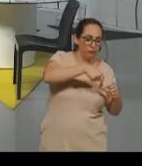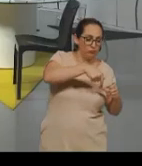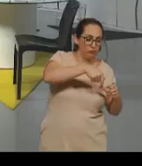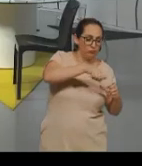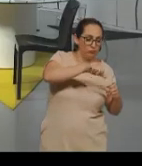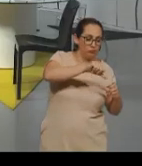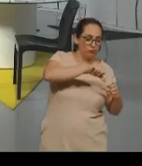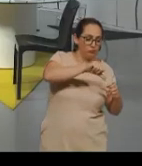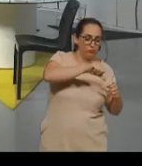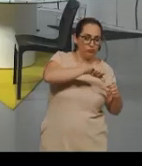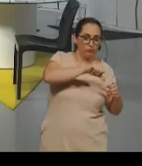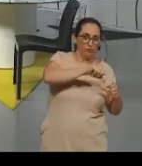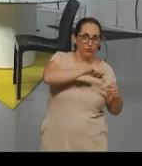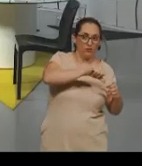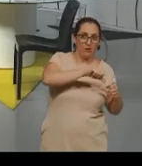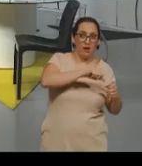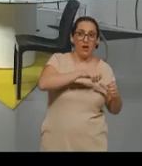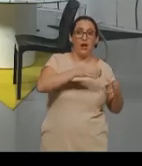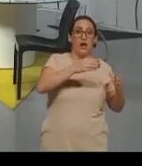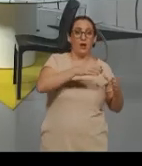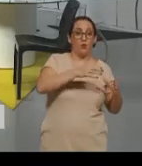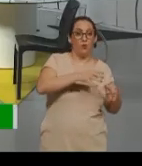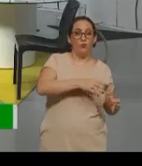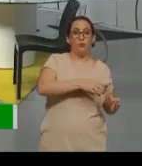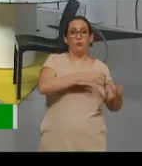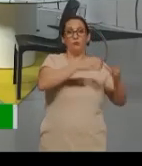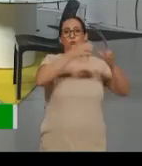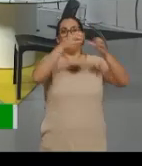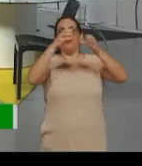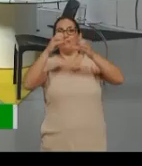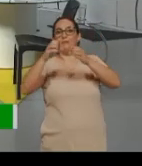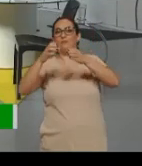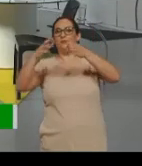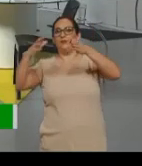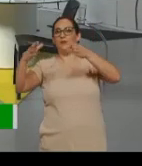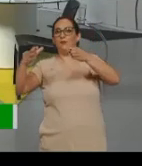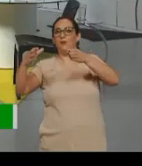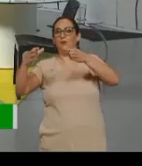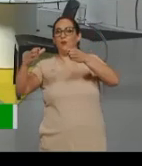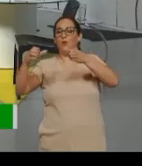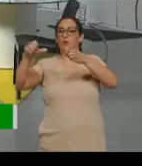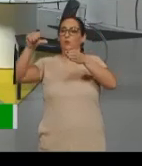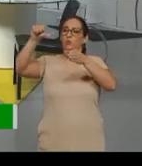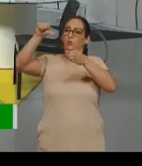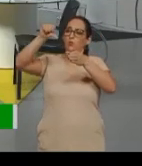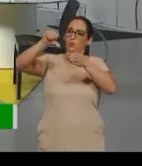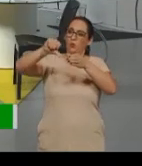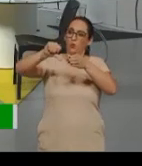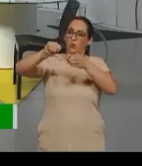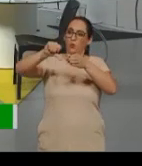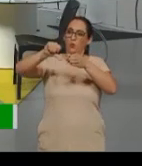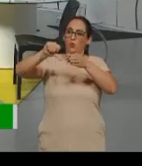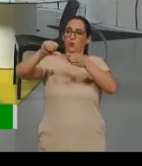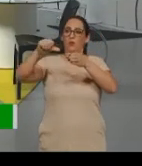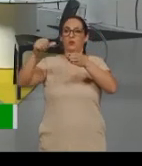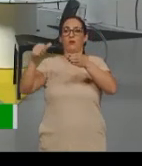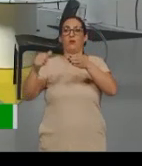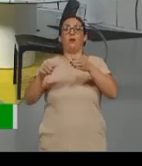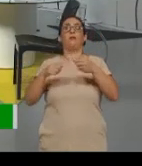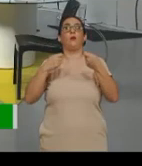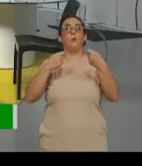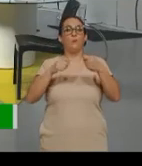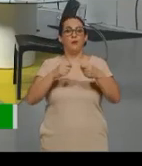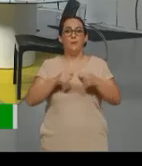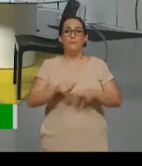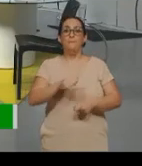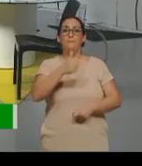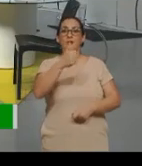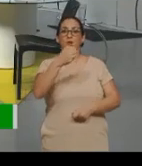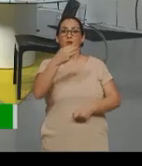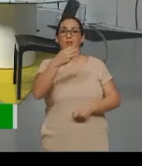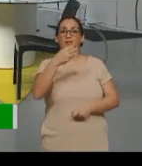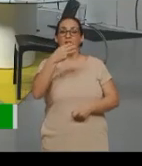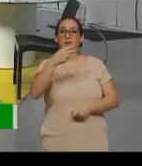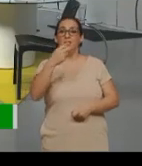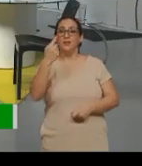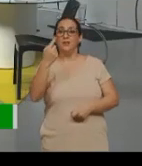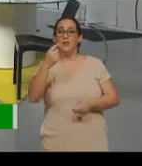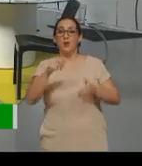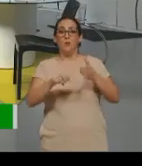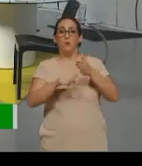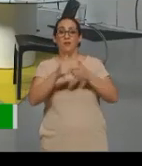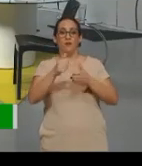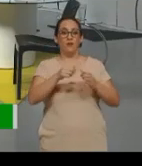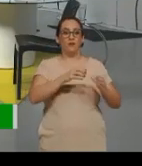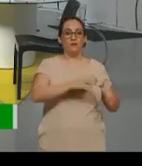né? Quantas vezes eu tenho que derramar isso aqui lá para encher? Então, resposta, 1.331 vezes.